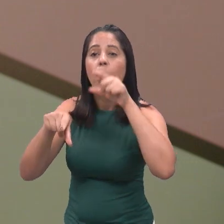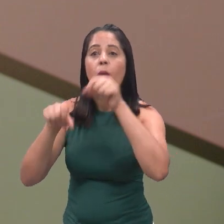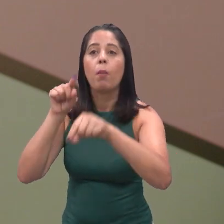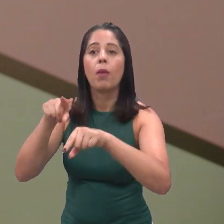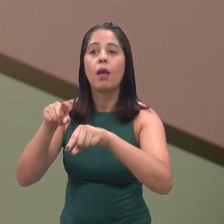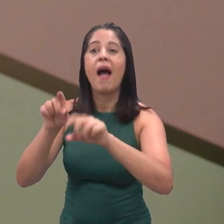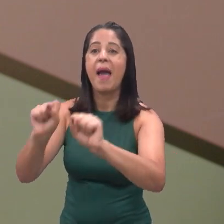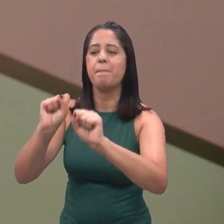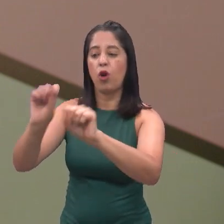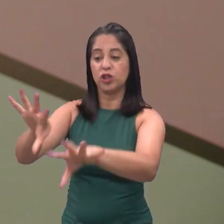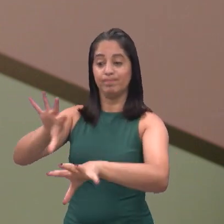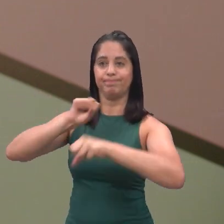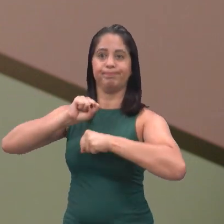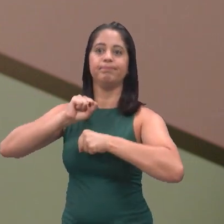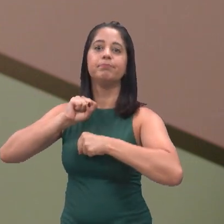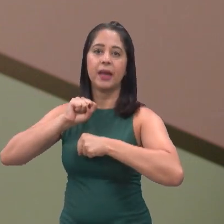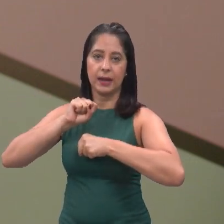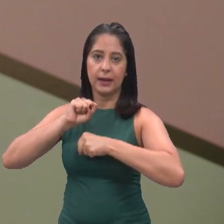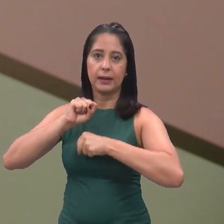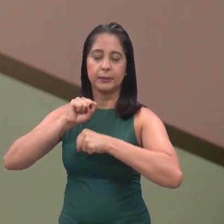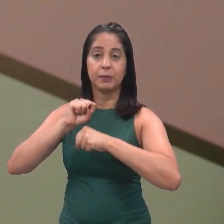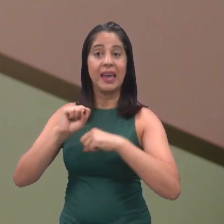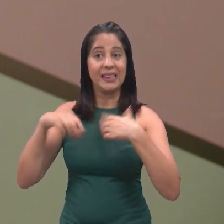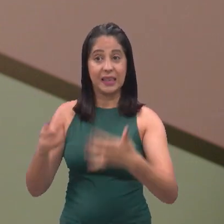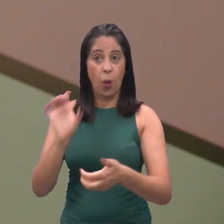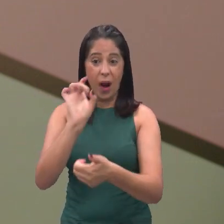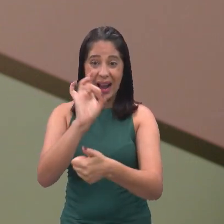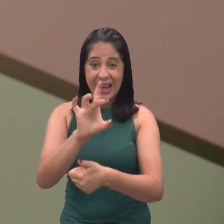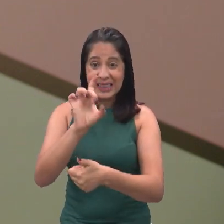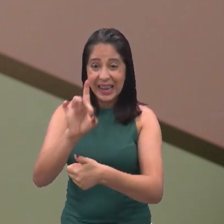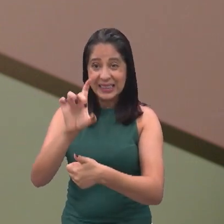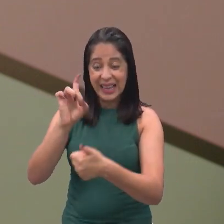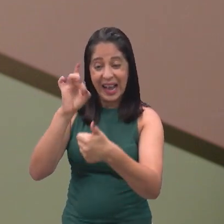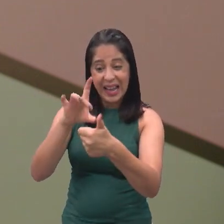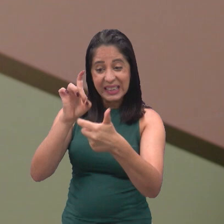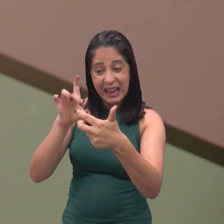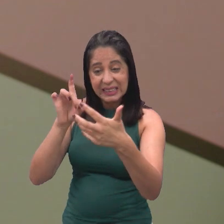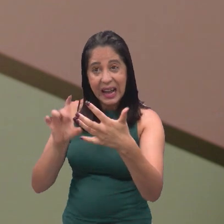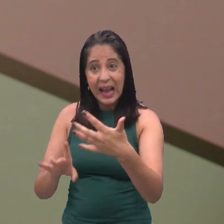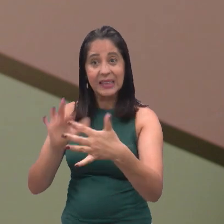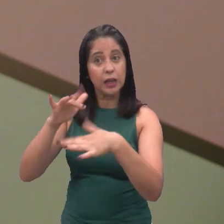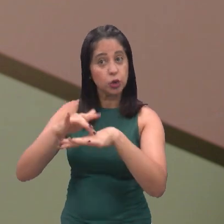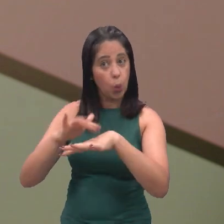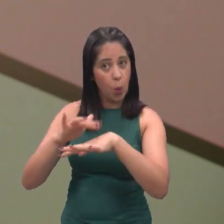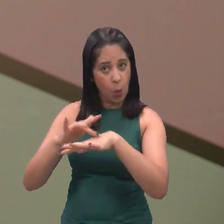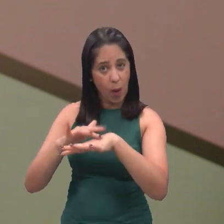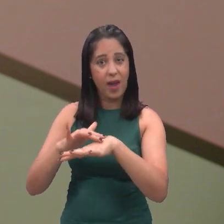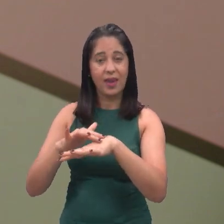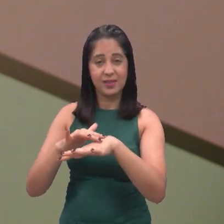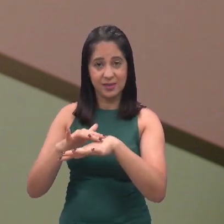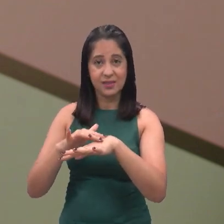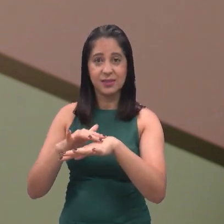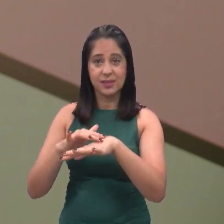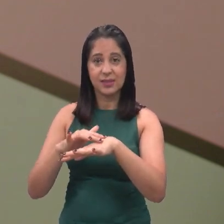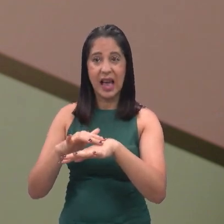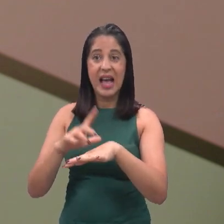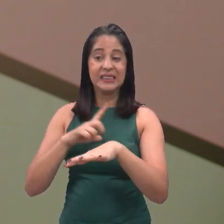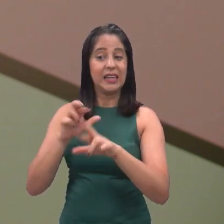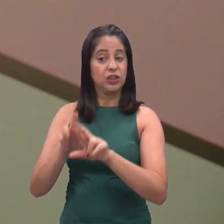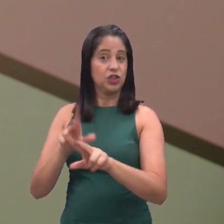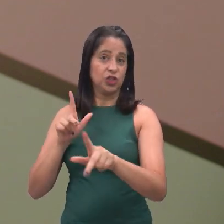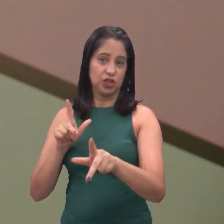de contágio. Então, cada doença infecto-contagiosa, o que vai diferenciar entre elas é o meio de contato e